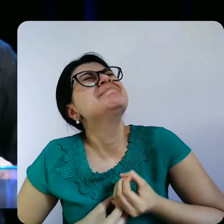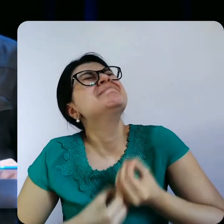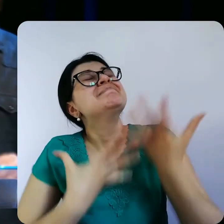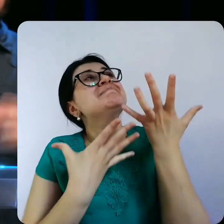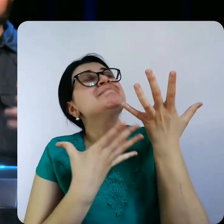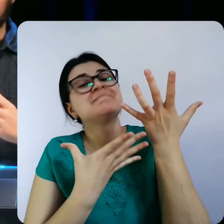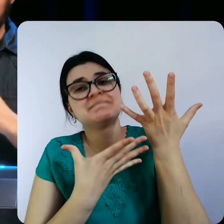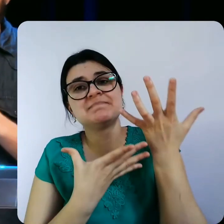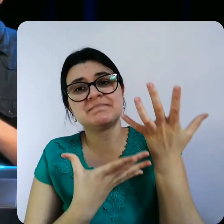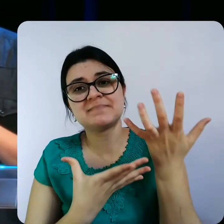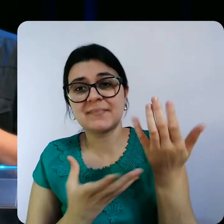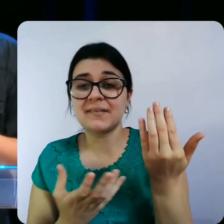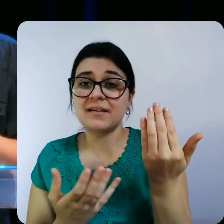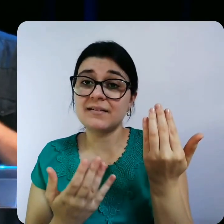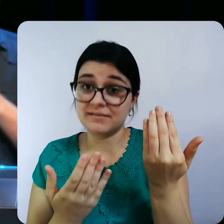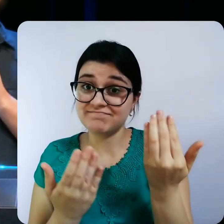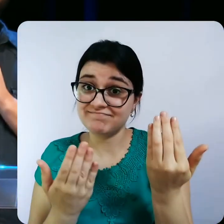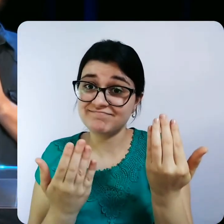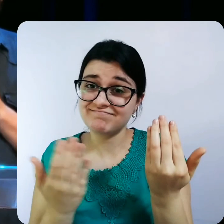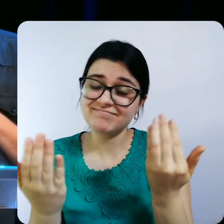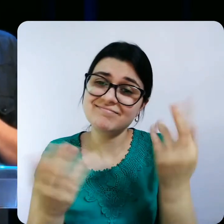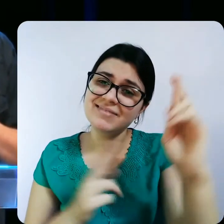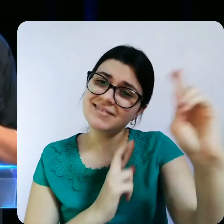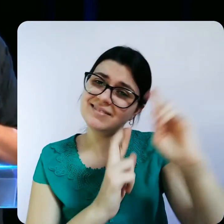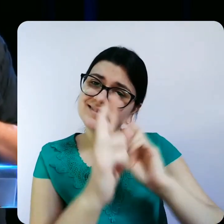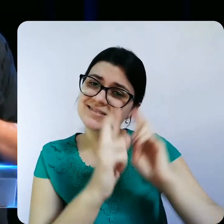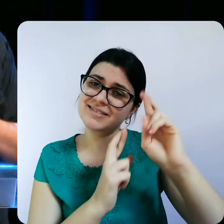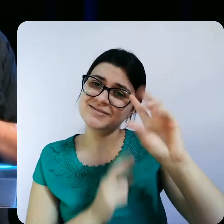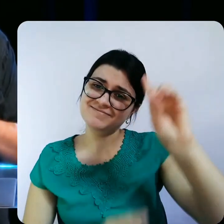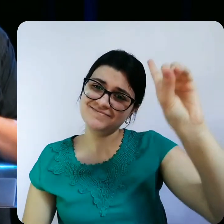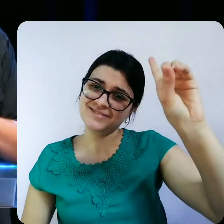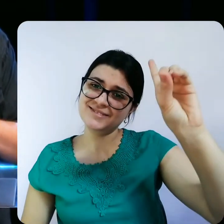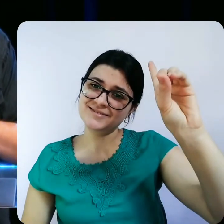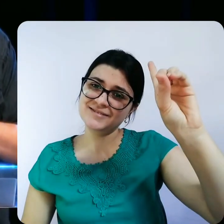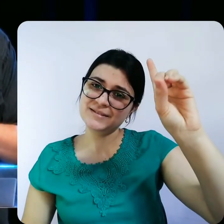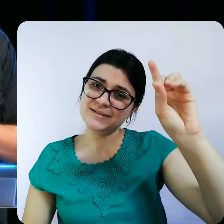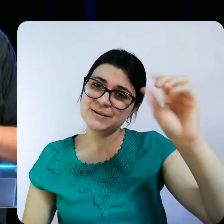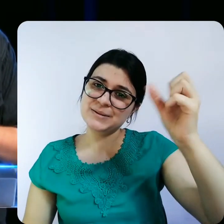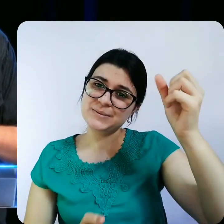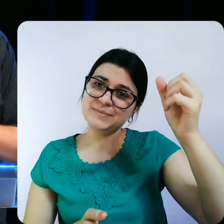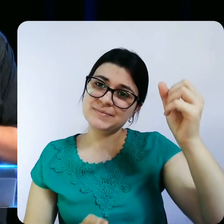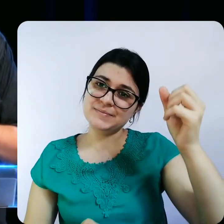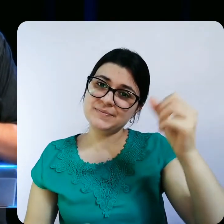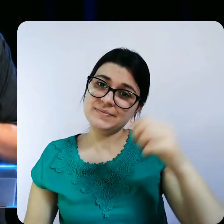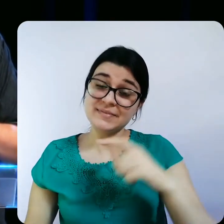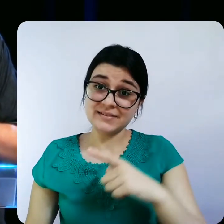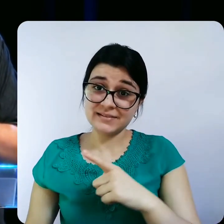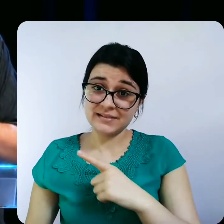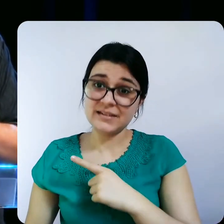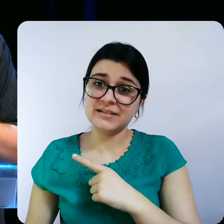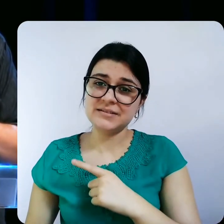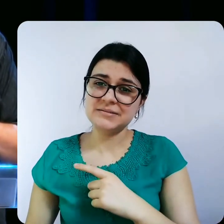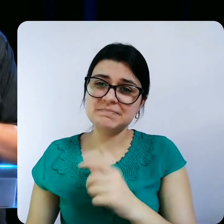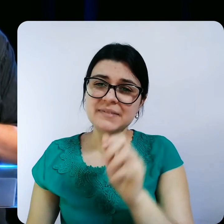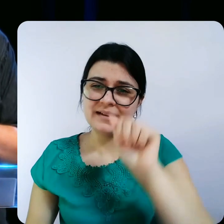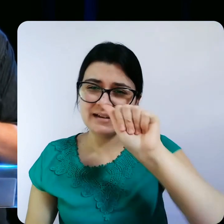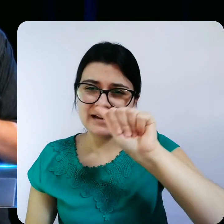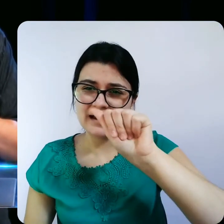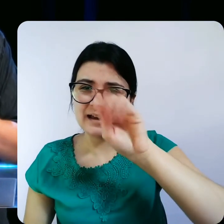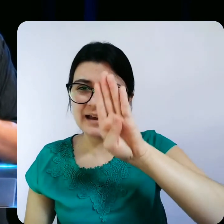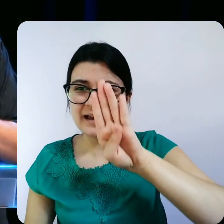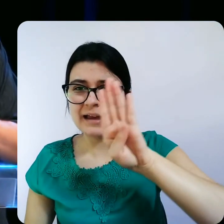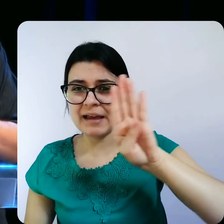Testamento, na relação com Deus. Essa palavra Abba é um termo no aramaico, é um